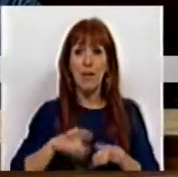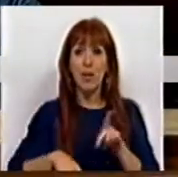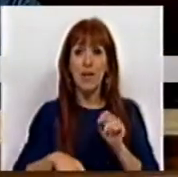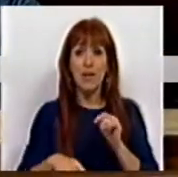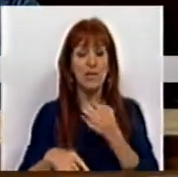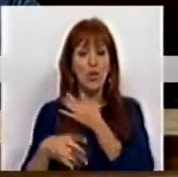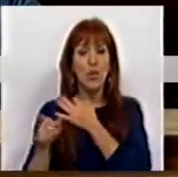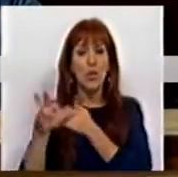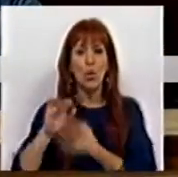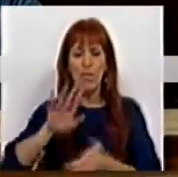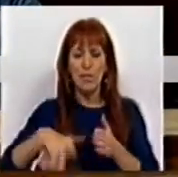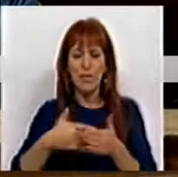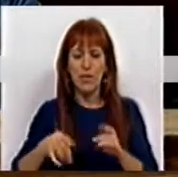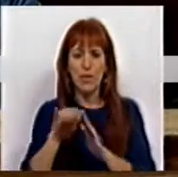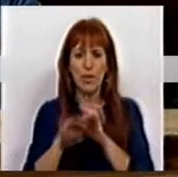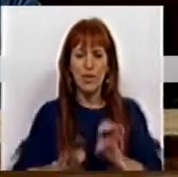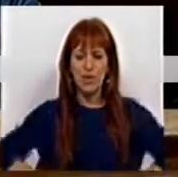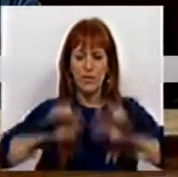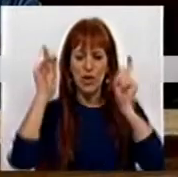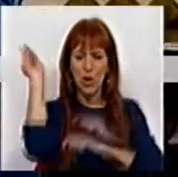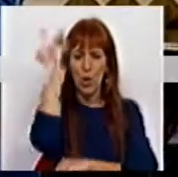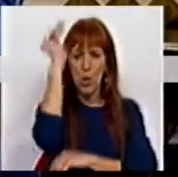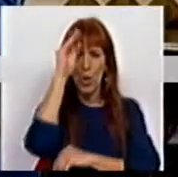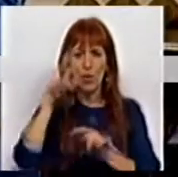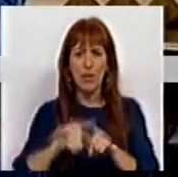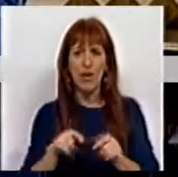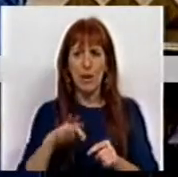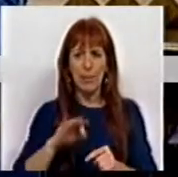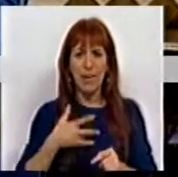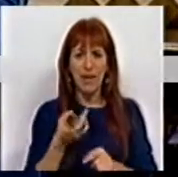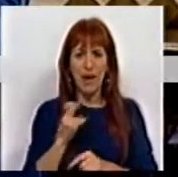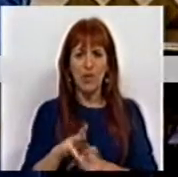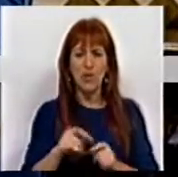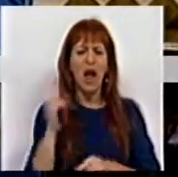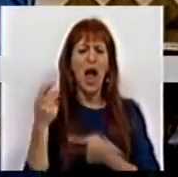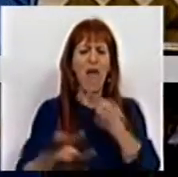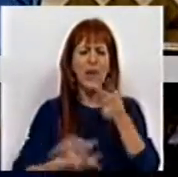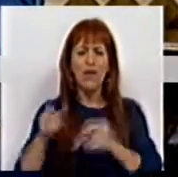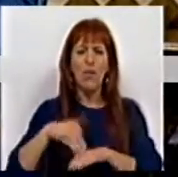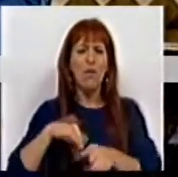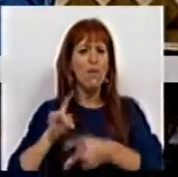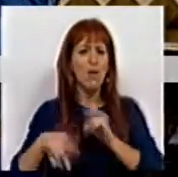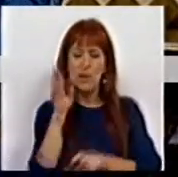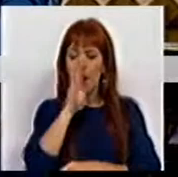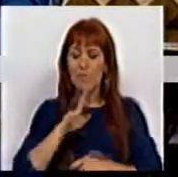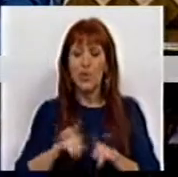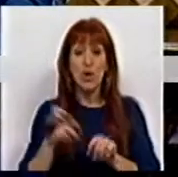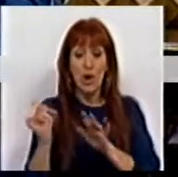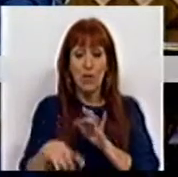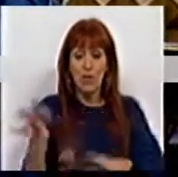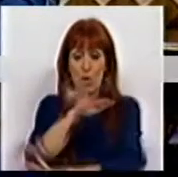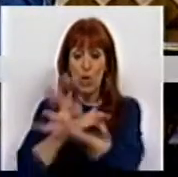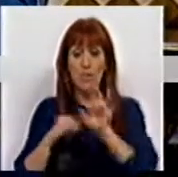com o novo plano, o Programa de Desenvolvimento Rural, o PDR, que avaliação é que foi feita da aplicação dos